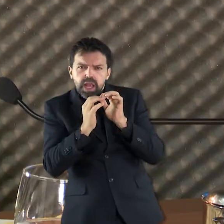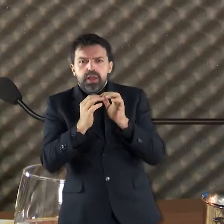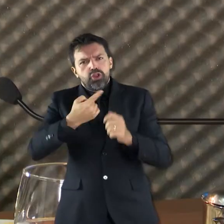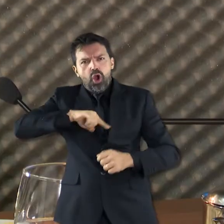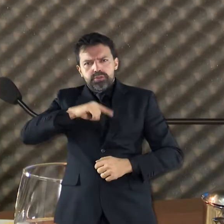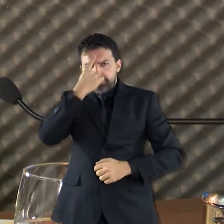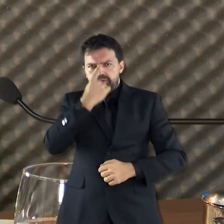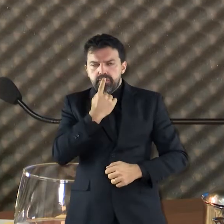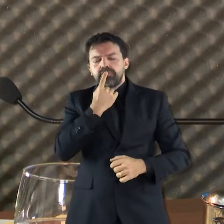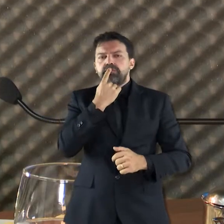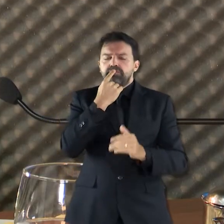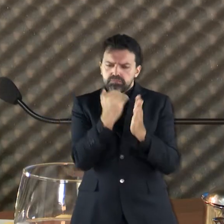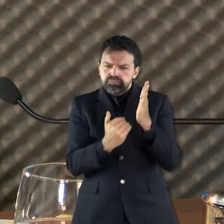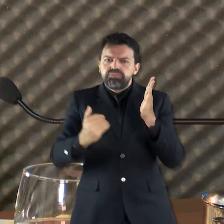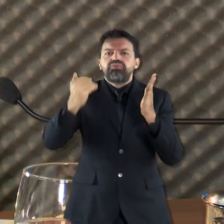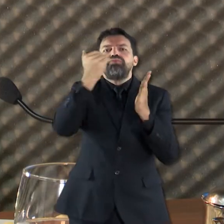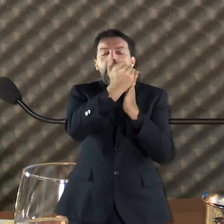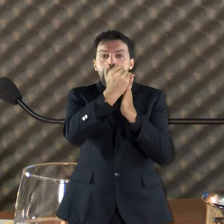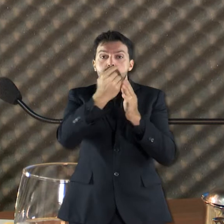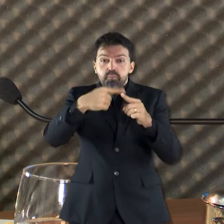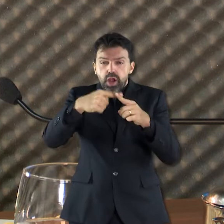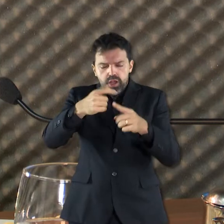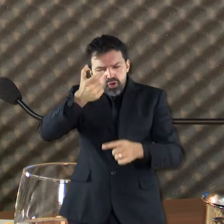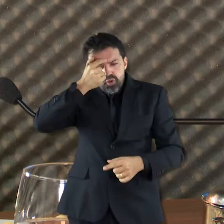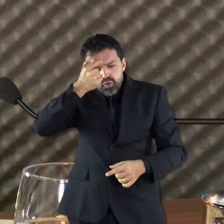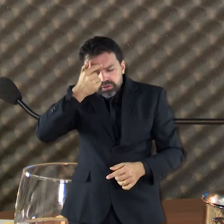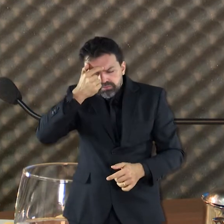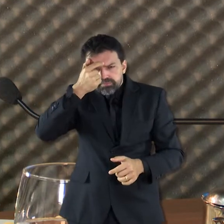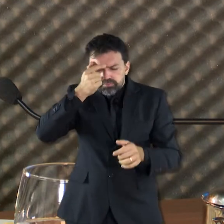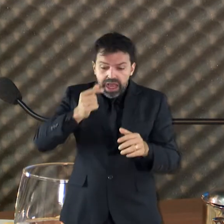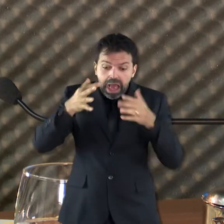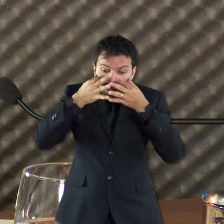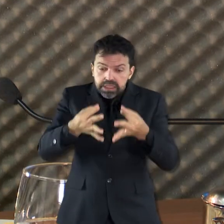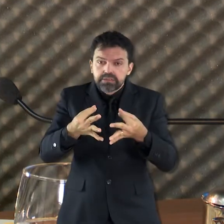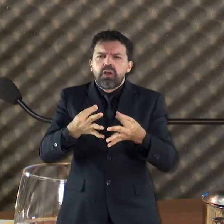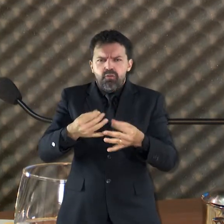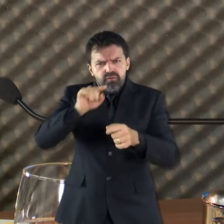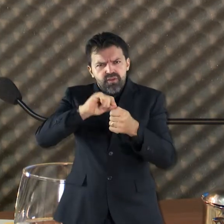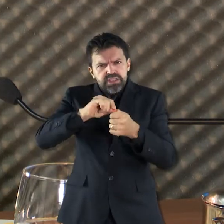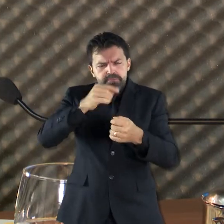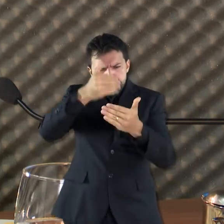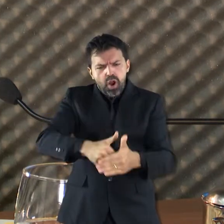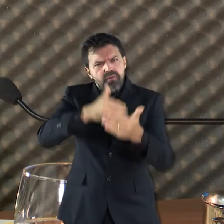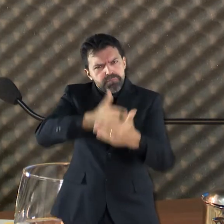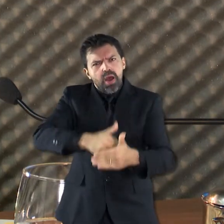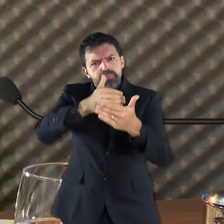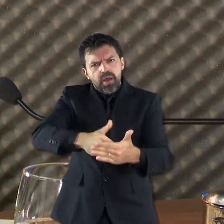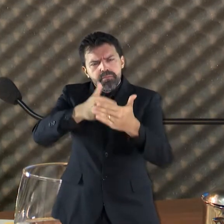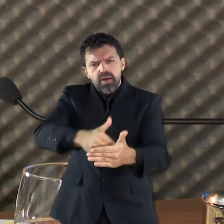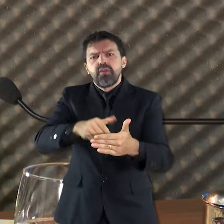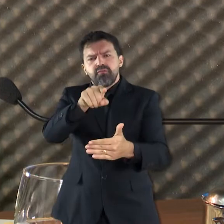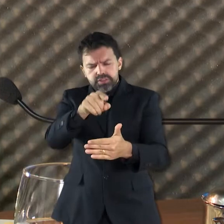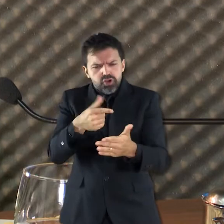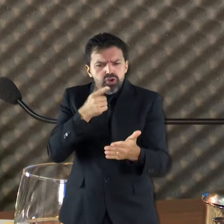rendimento sobe, começo da prova, depois cai, que é a concentração, né? Desse então, jeito. quanto mais prova você faz, é que nem corrida, mais tempo você consegue manter num